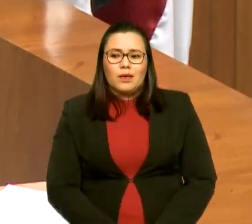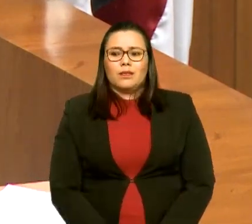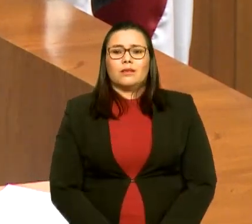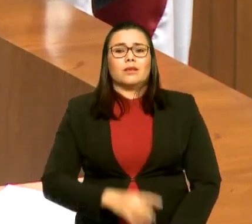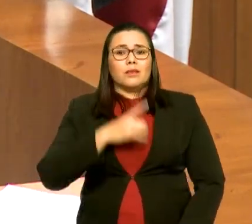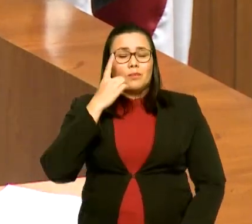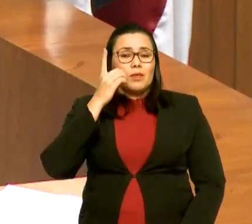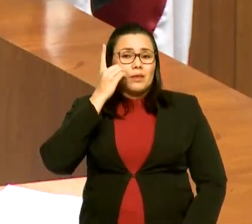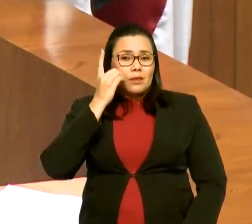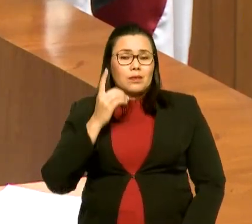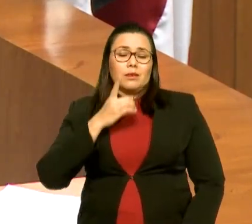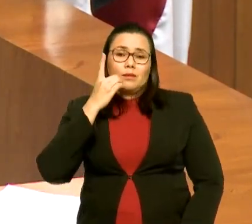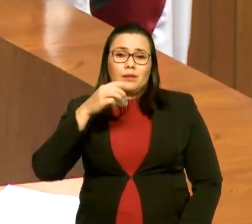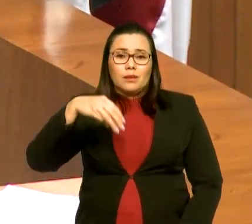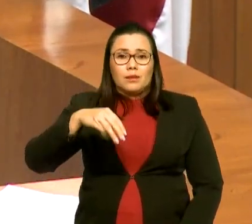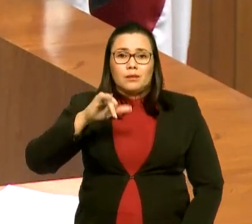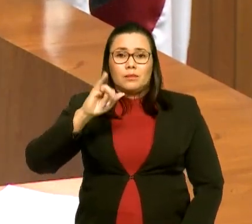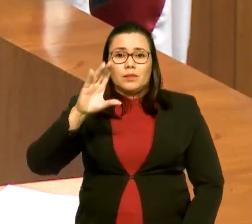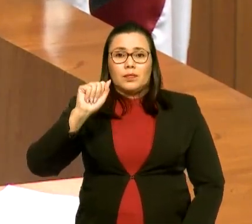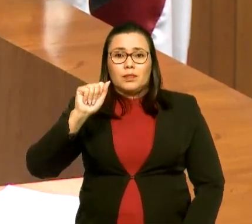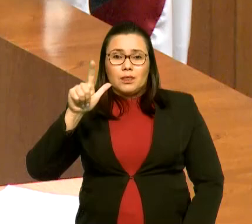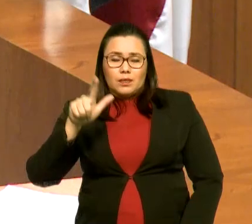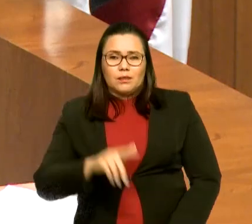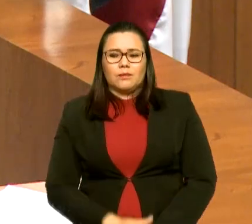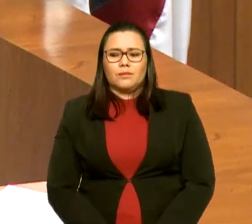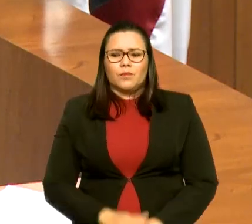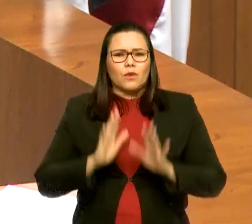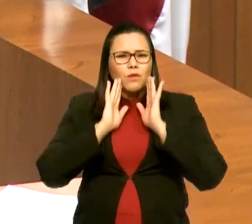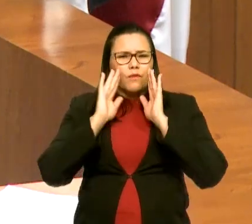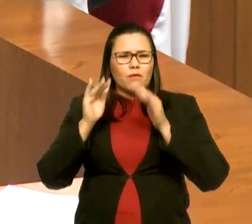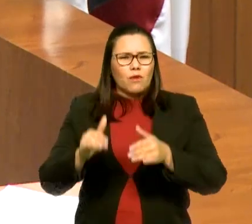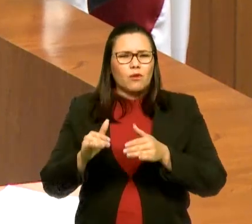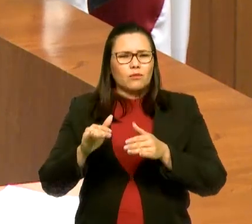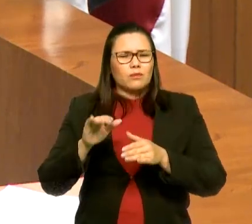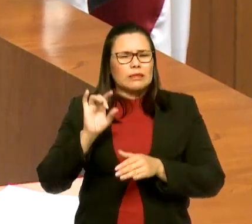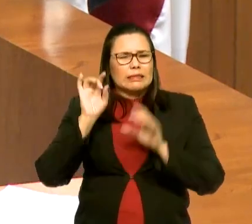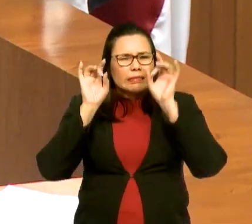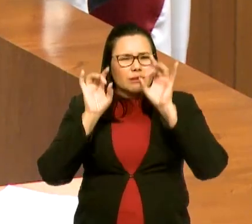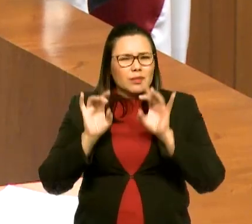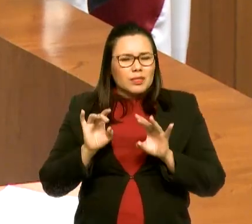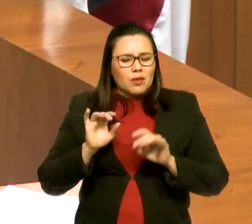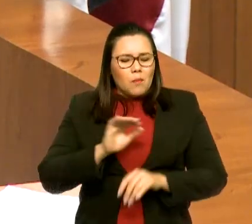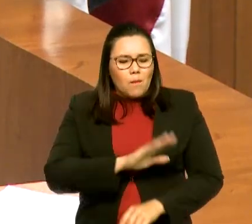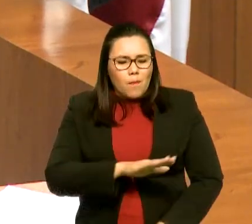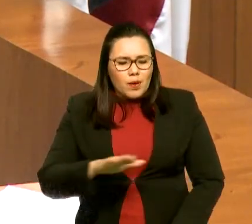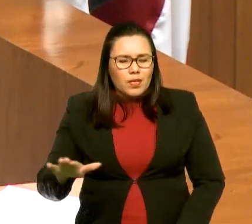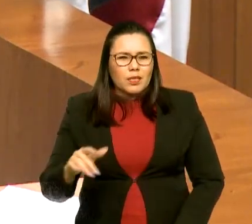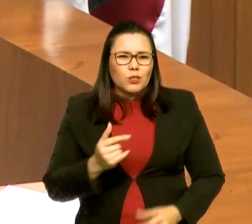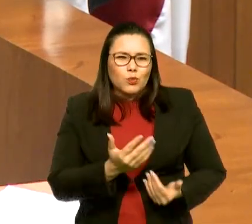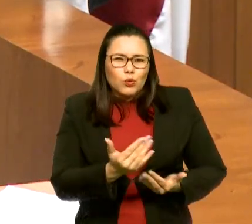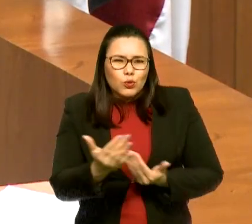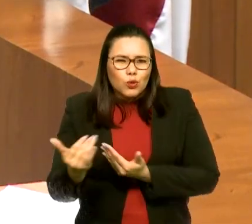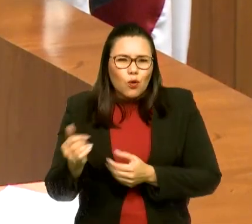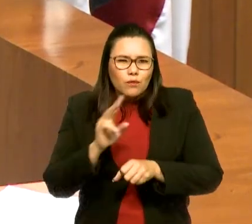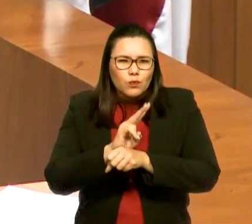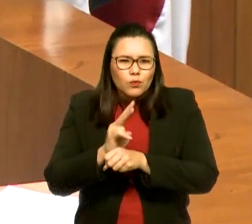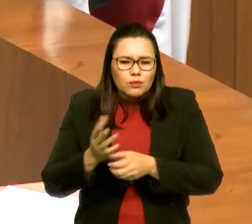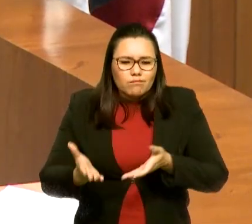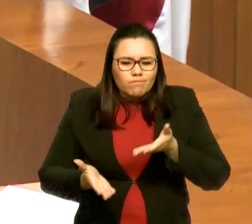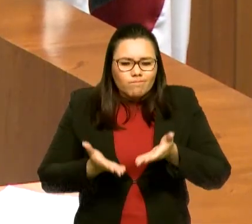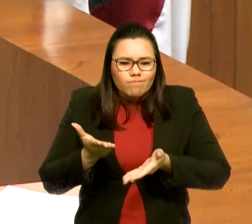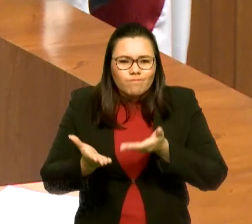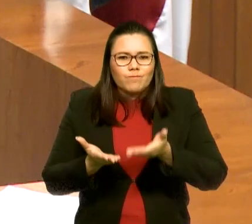Mical, olhando de forma especial pelas crianças, cuidando dos nossos jovens, promovendo